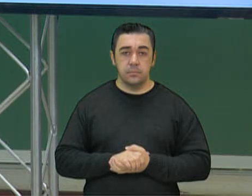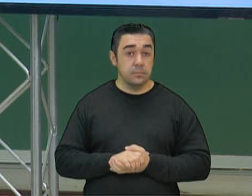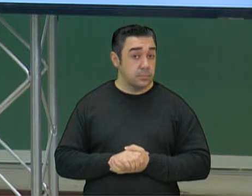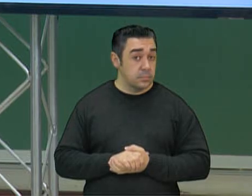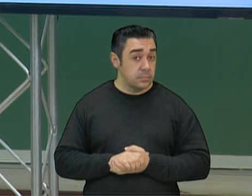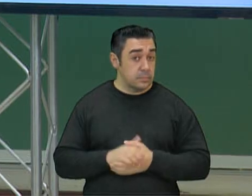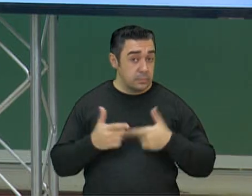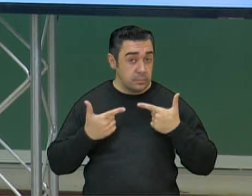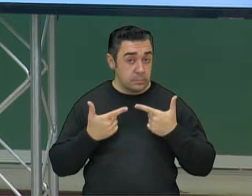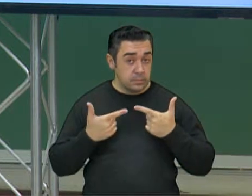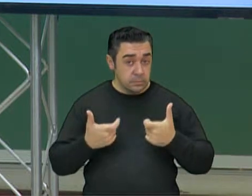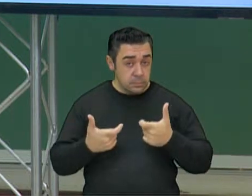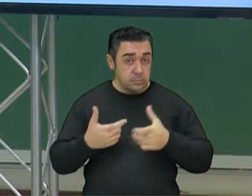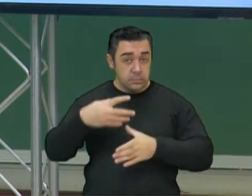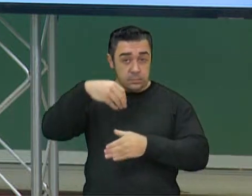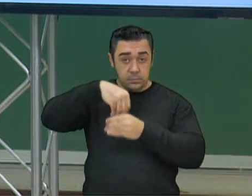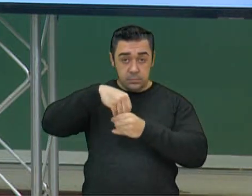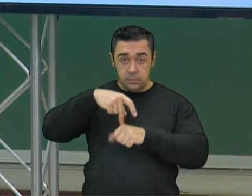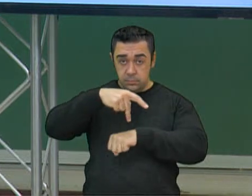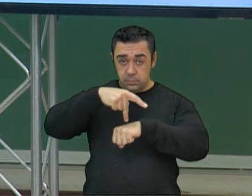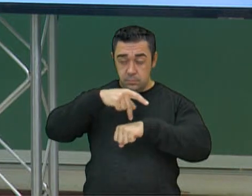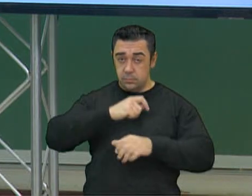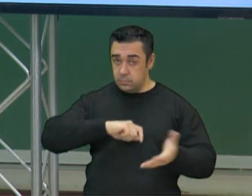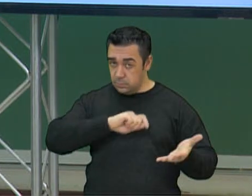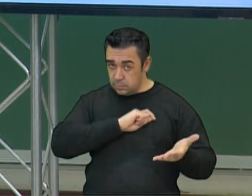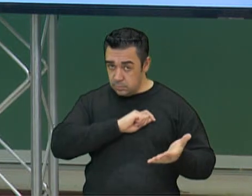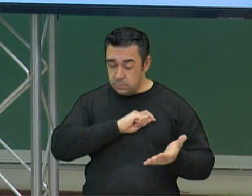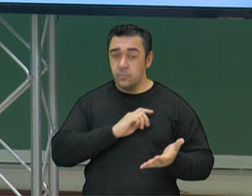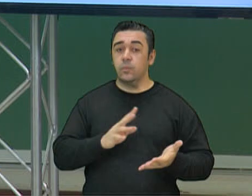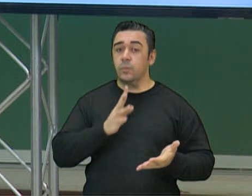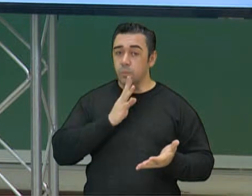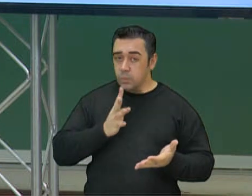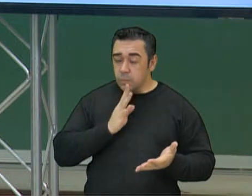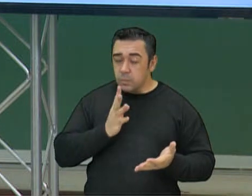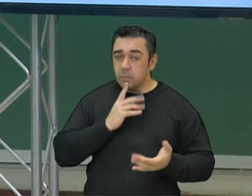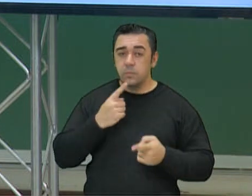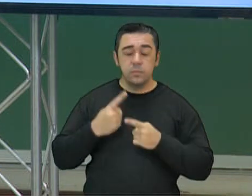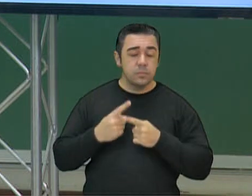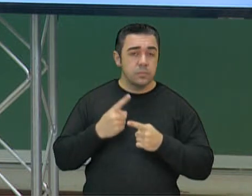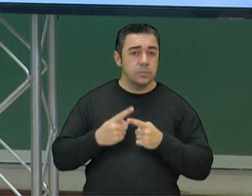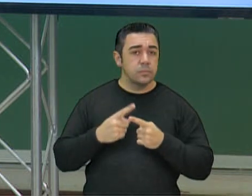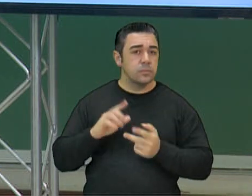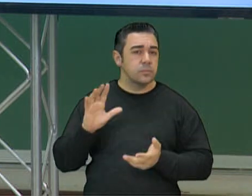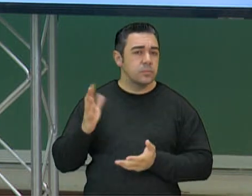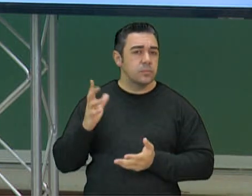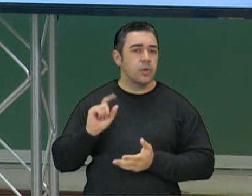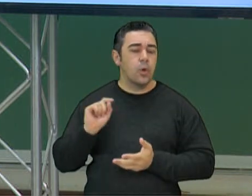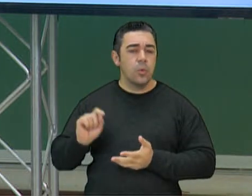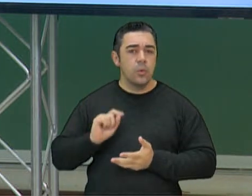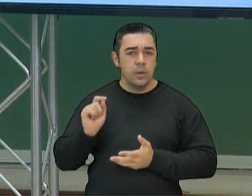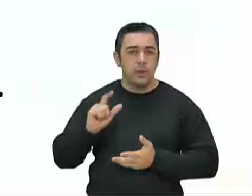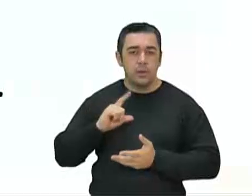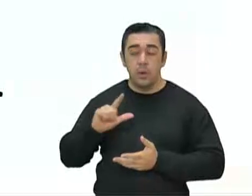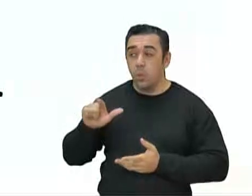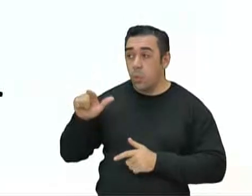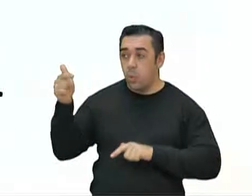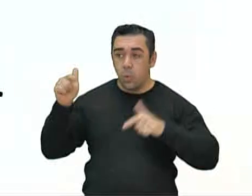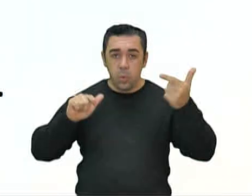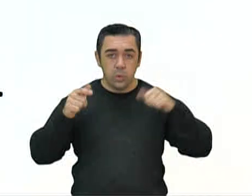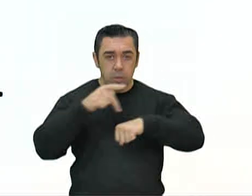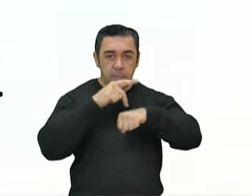A Guerra Civil Espanhola ficou conhecida em virtude da internacionalização e